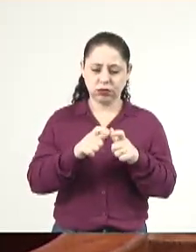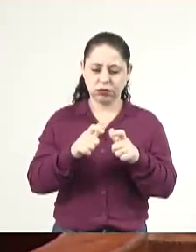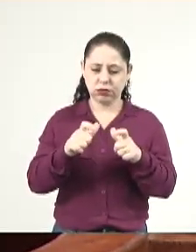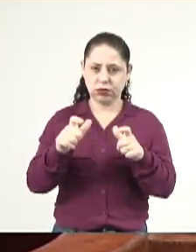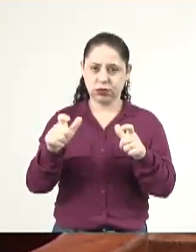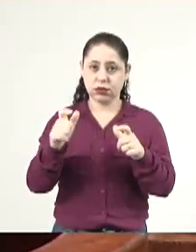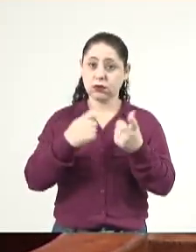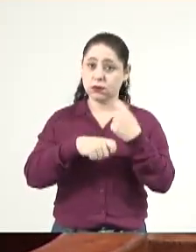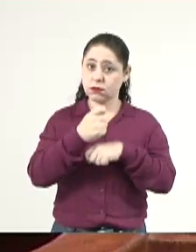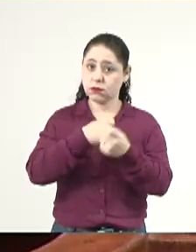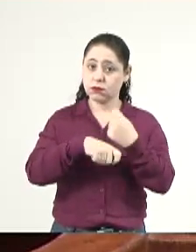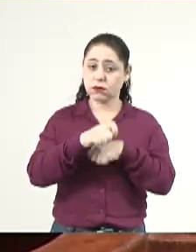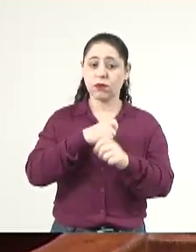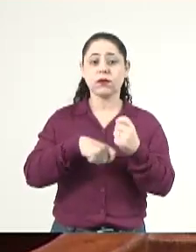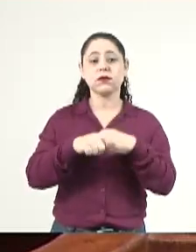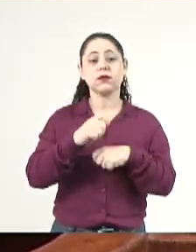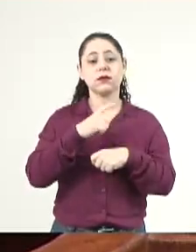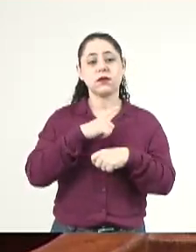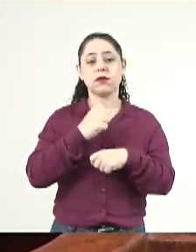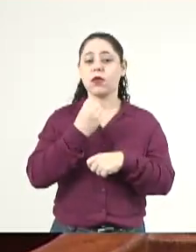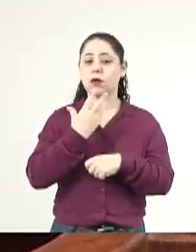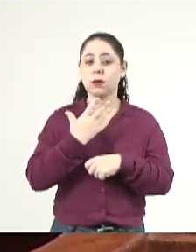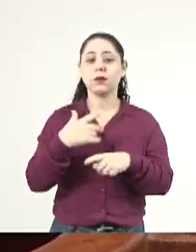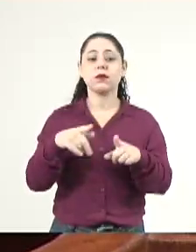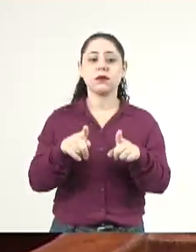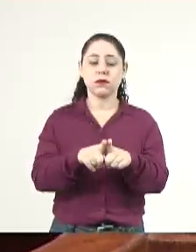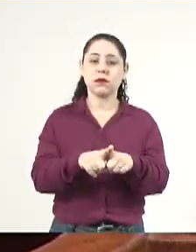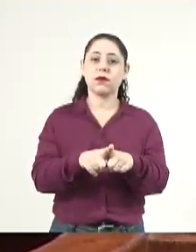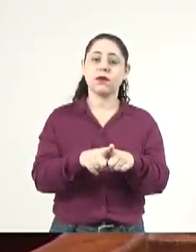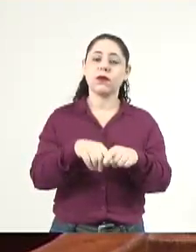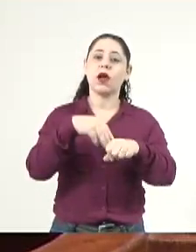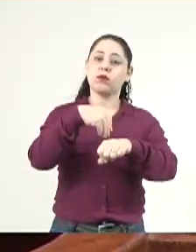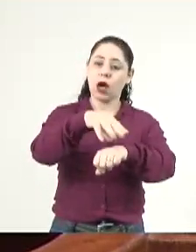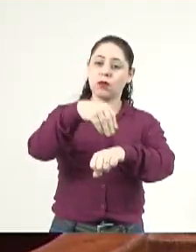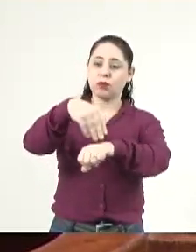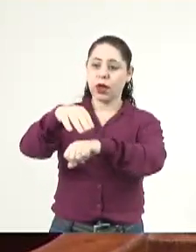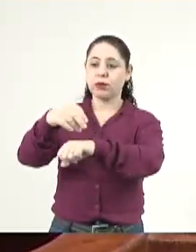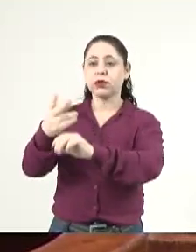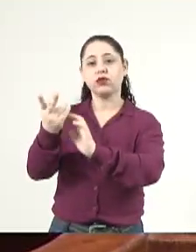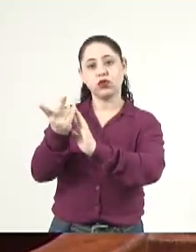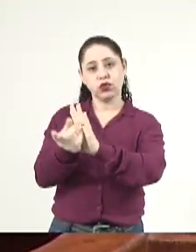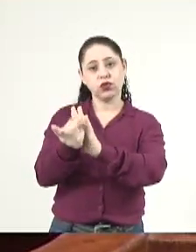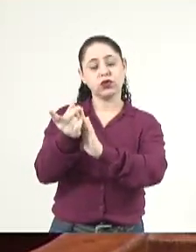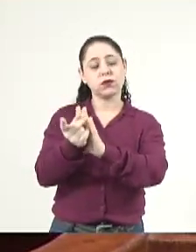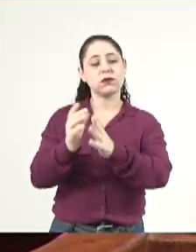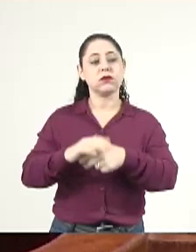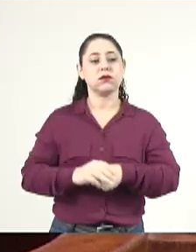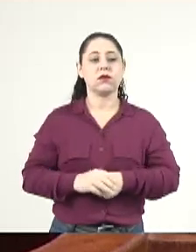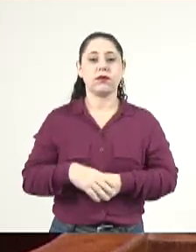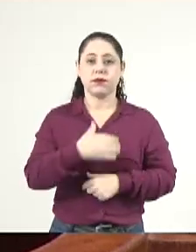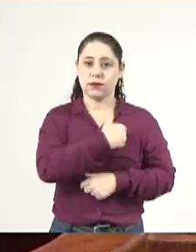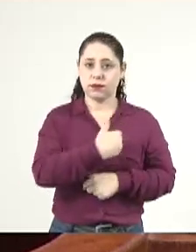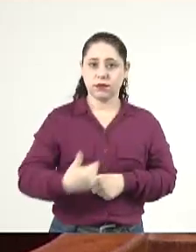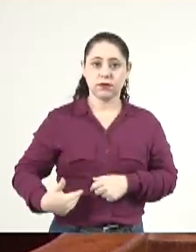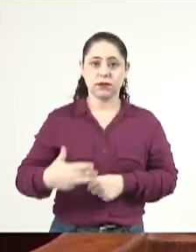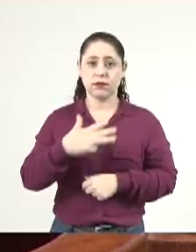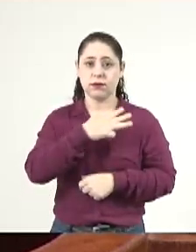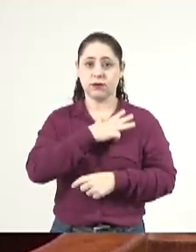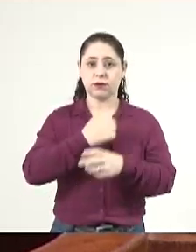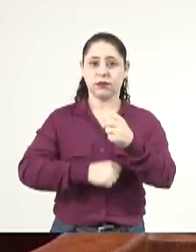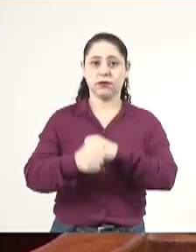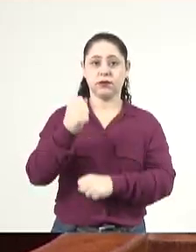crescimento econômico sustentável e com distribuição de renda. O governo do presidente Lula, no